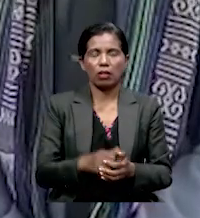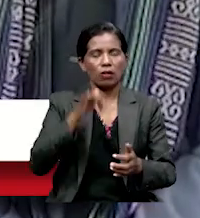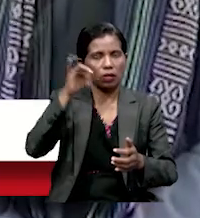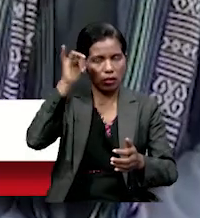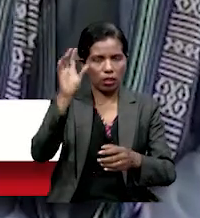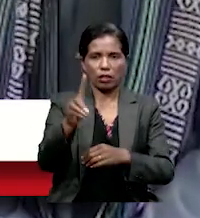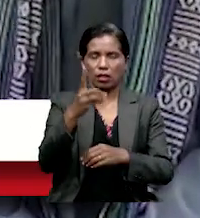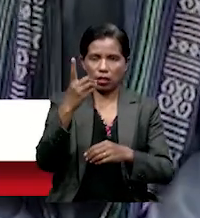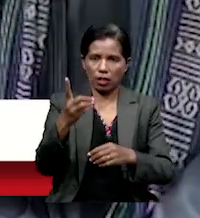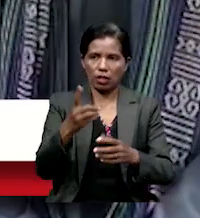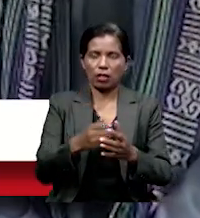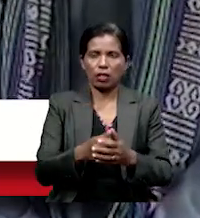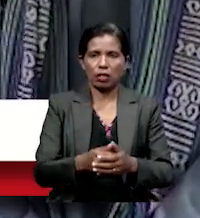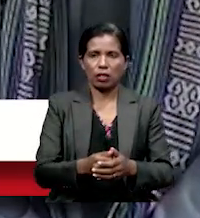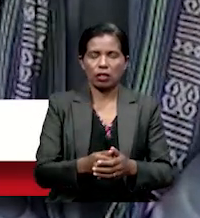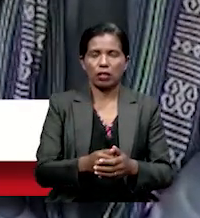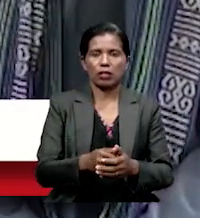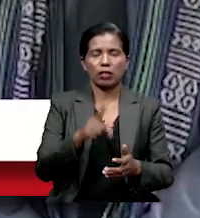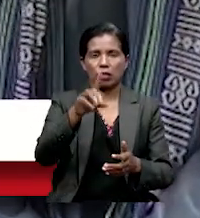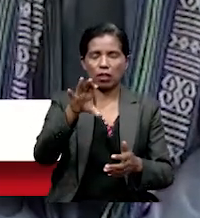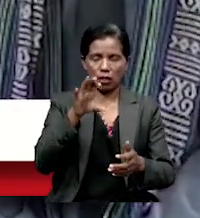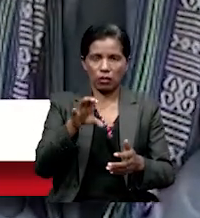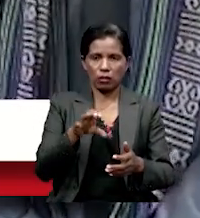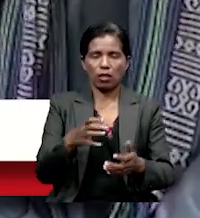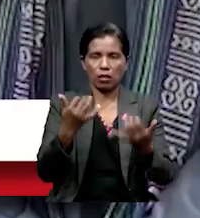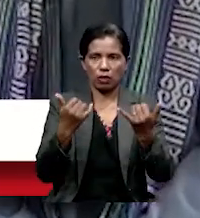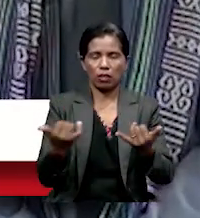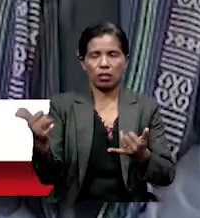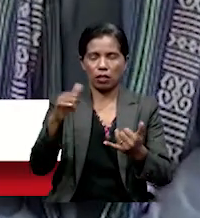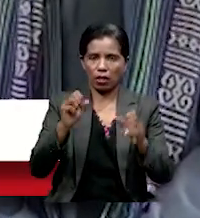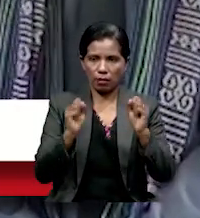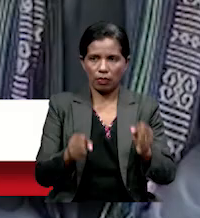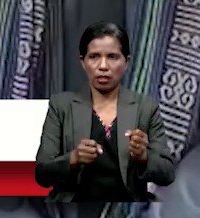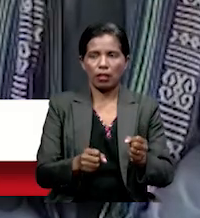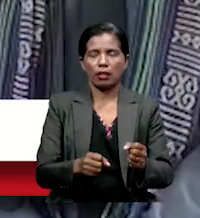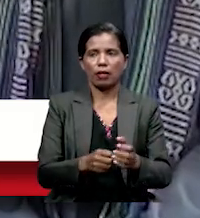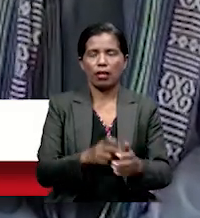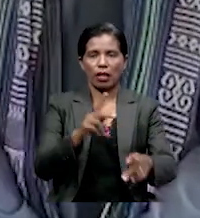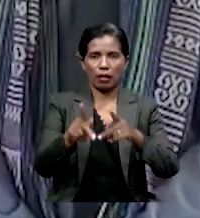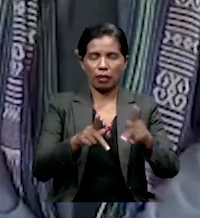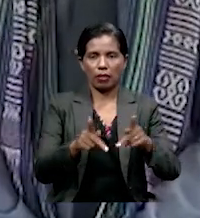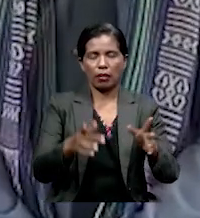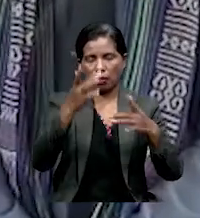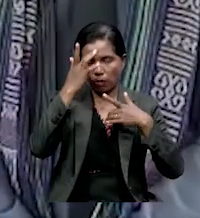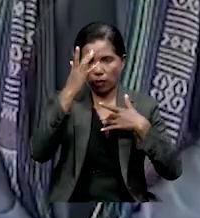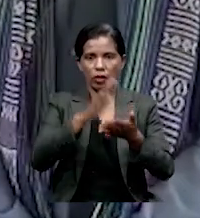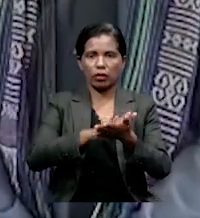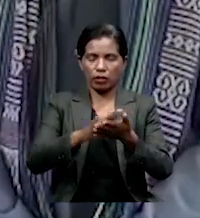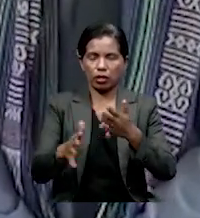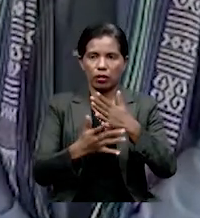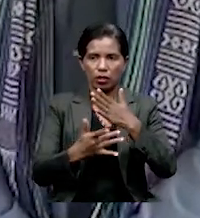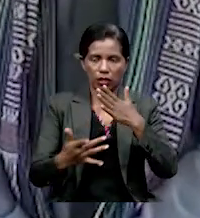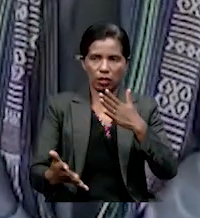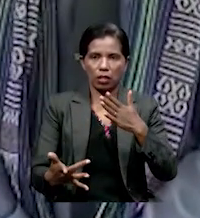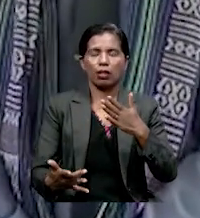agora 100% funciona normal e sira bele paciente sira nebe maka mai homoras hemodialise